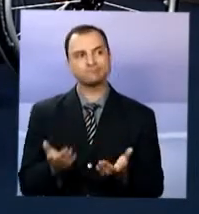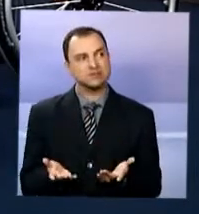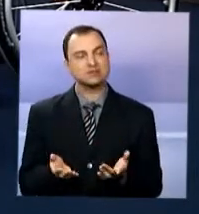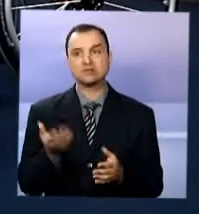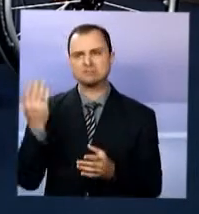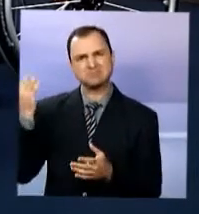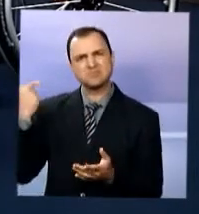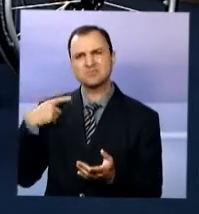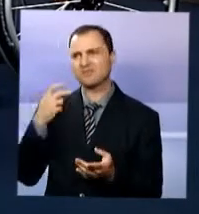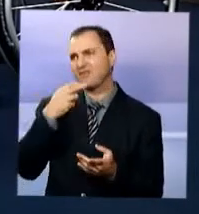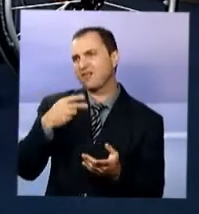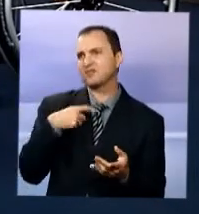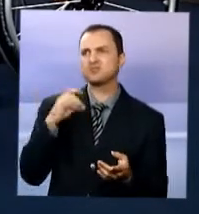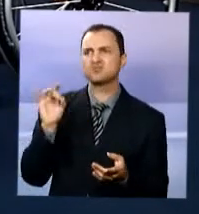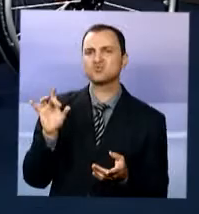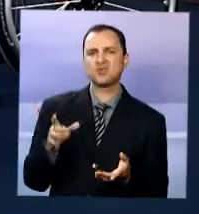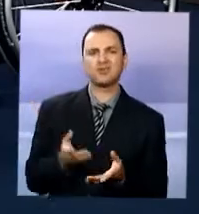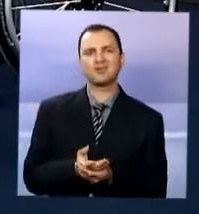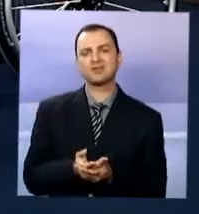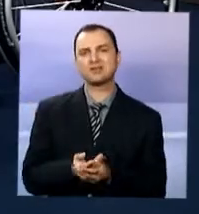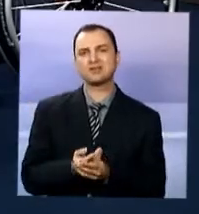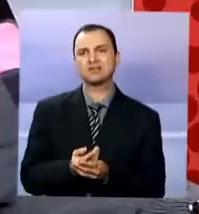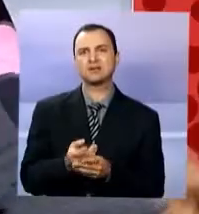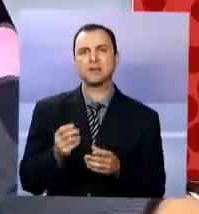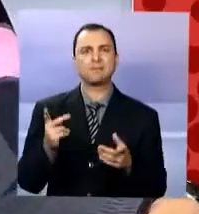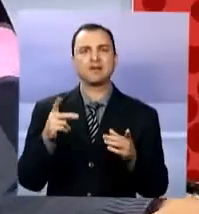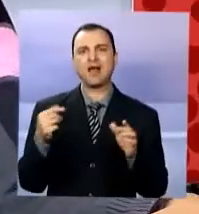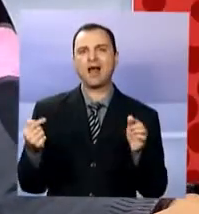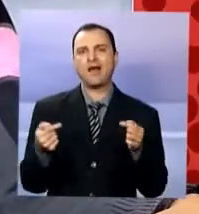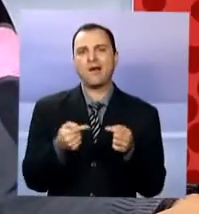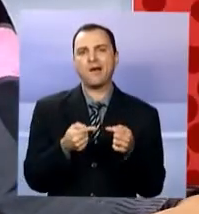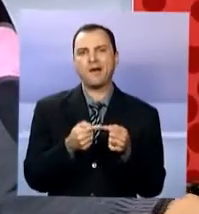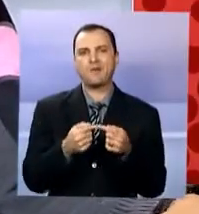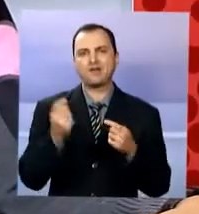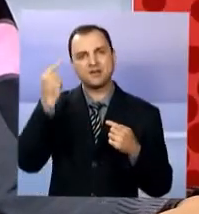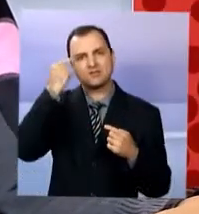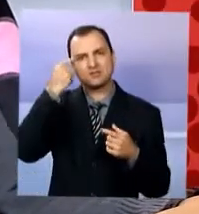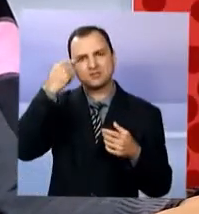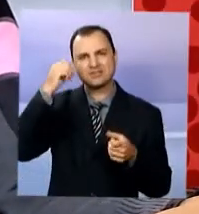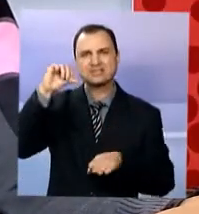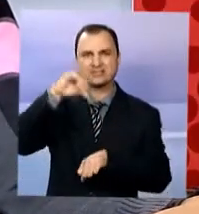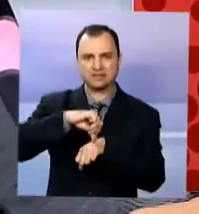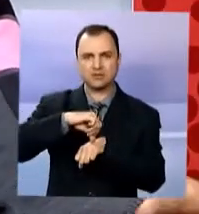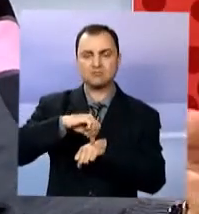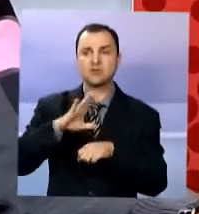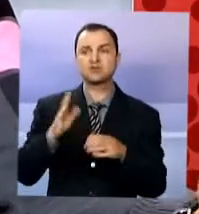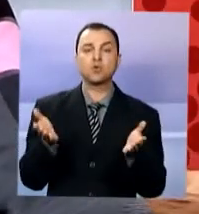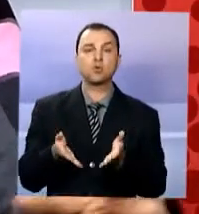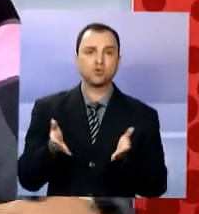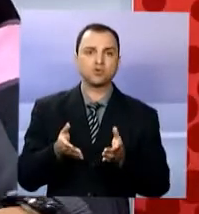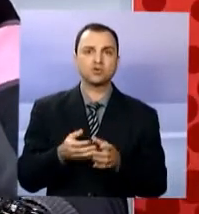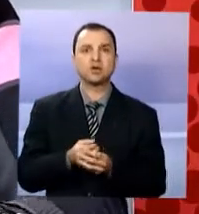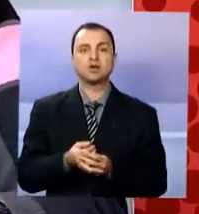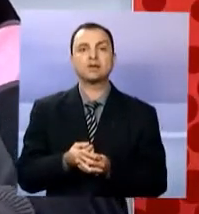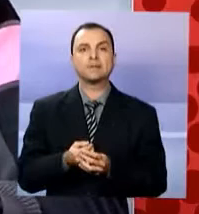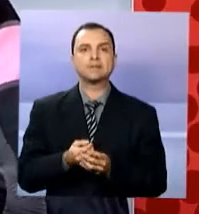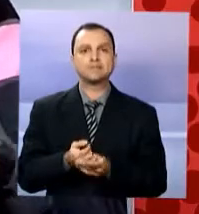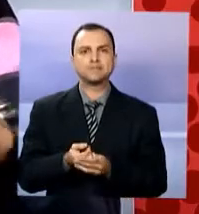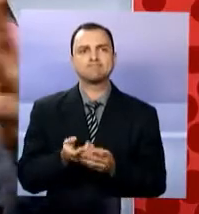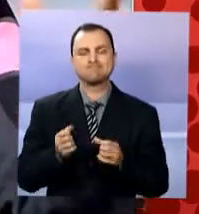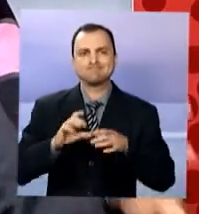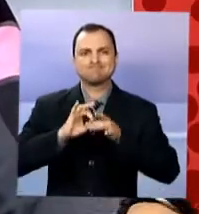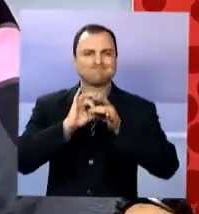antigamente a gente falava que era mais as patologias ligadas sistema nervoso central hoje a